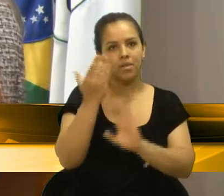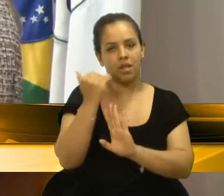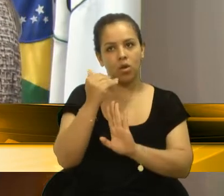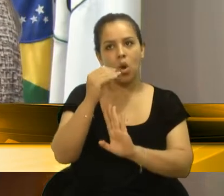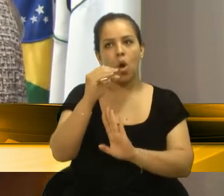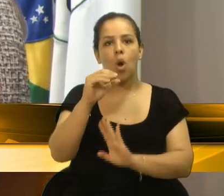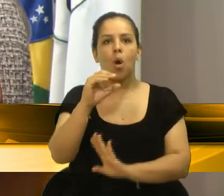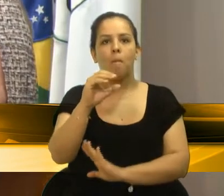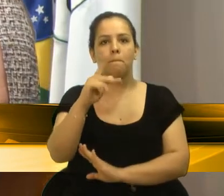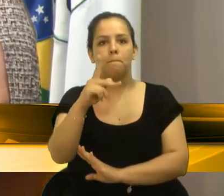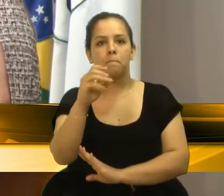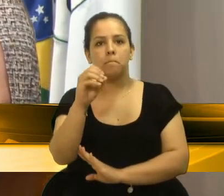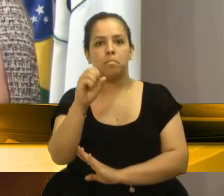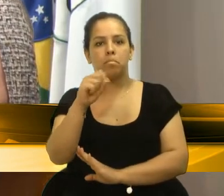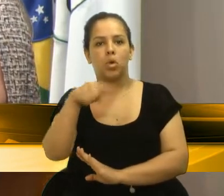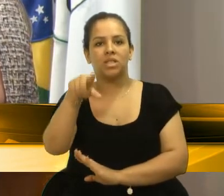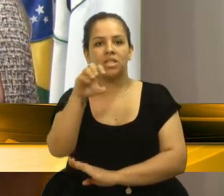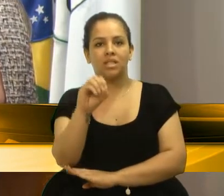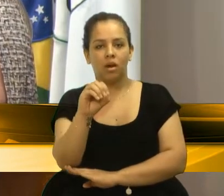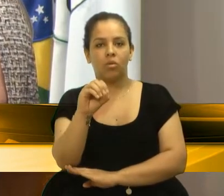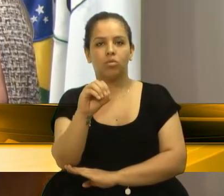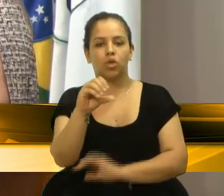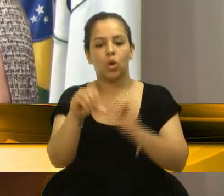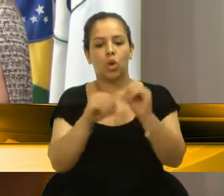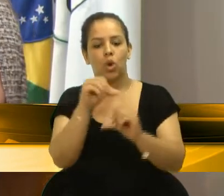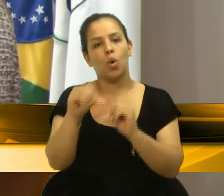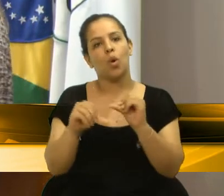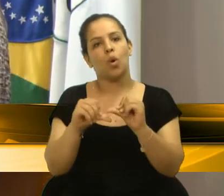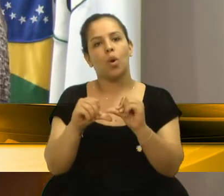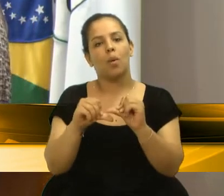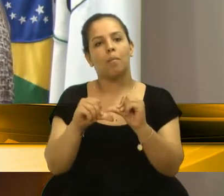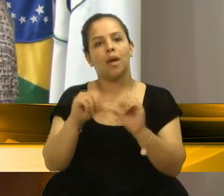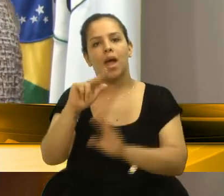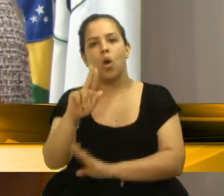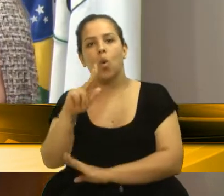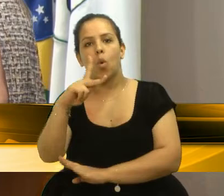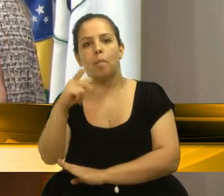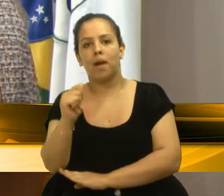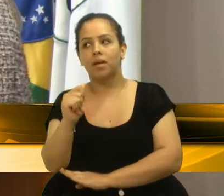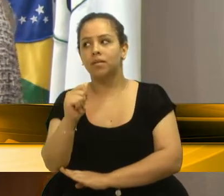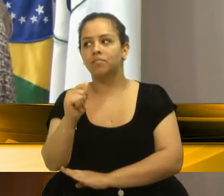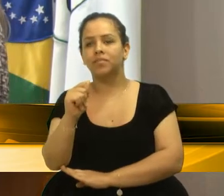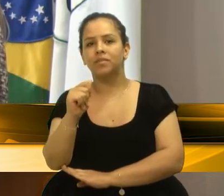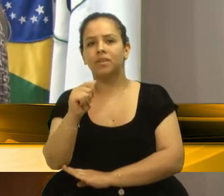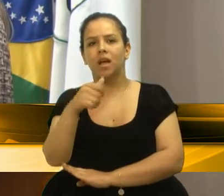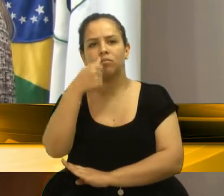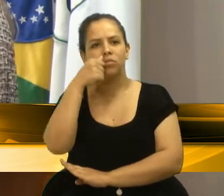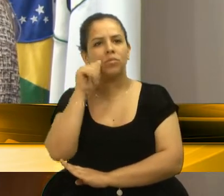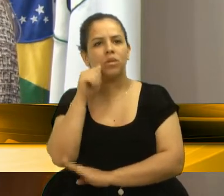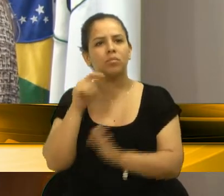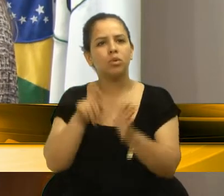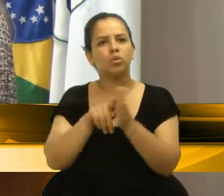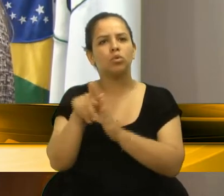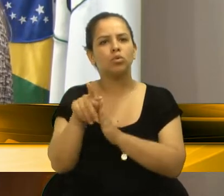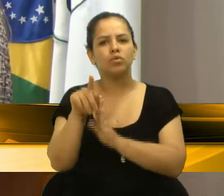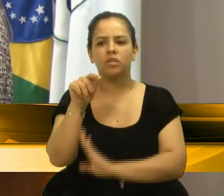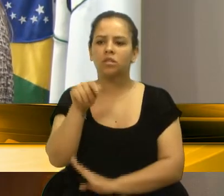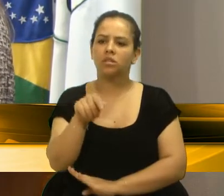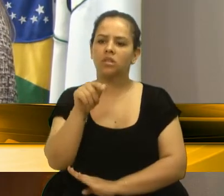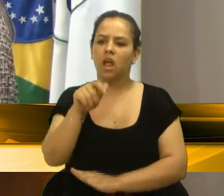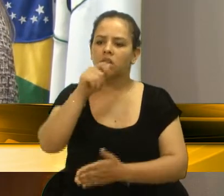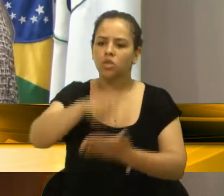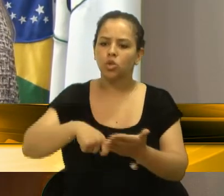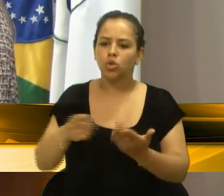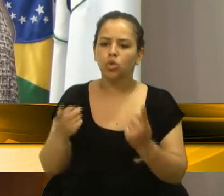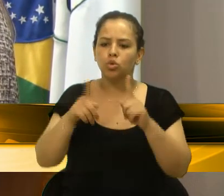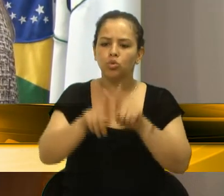Na sequência, a vereadora Paula Iores, da comissão processante, perguntou-lhe: Vossa Senhoria assinou junto com o